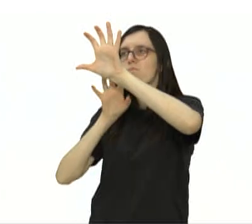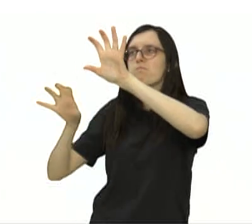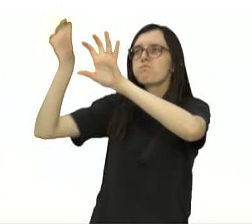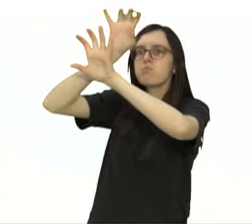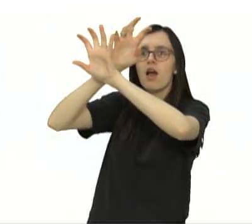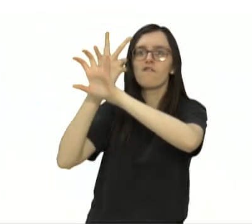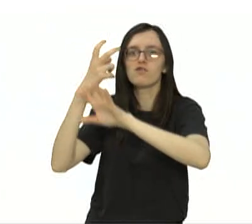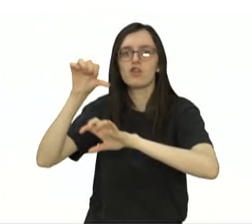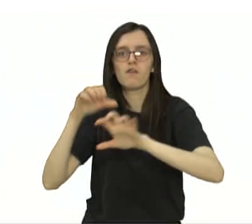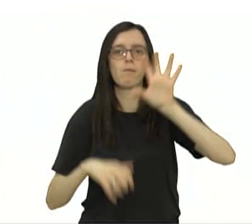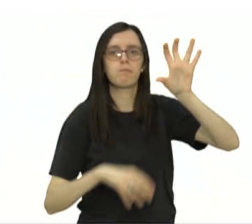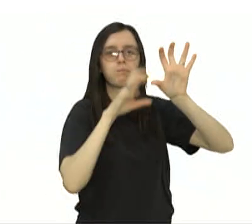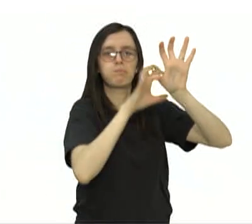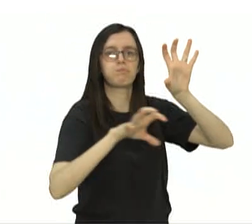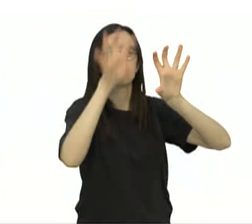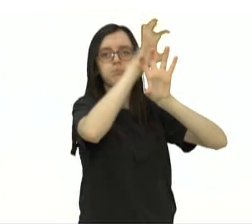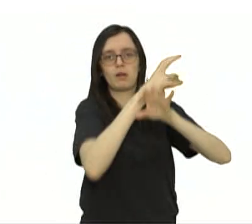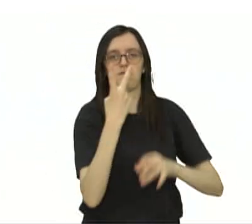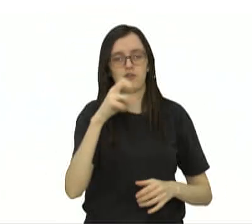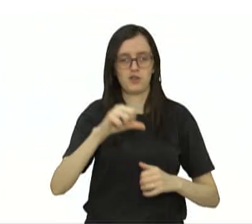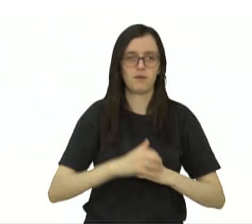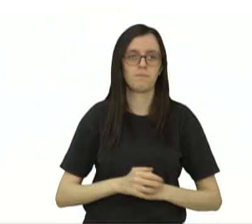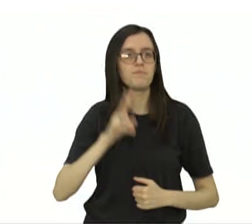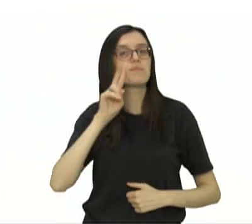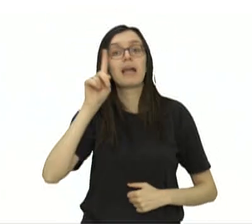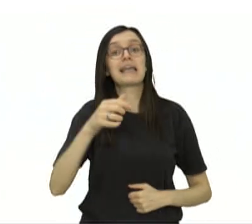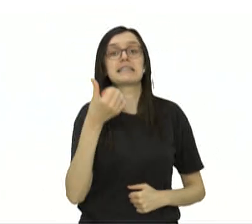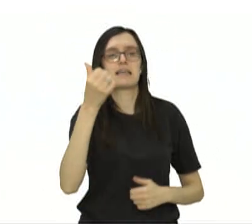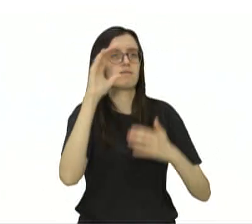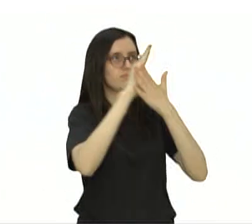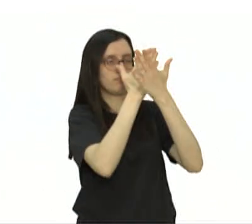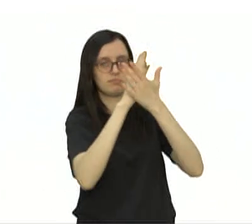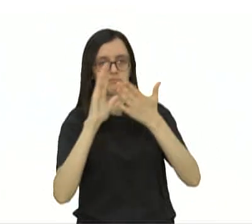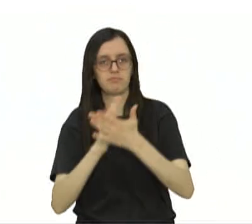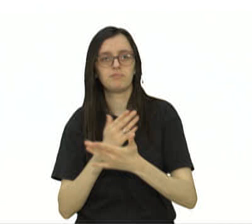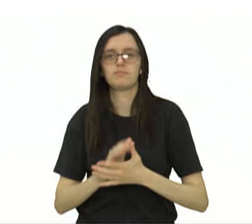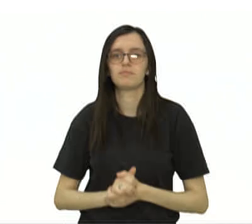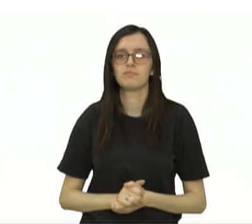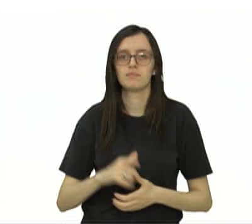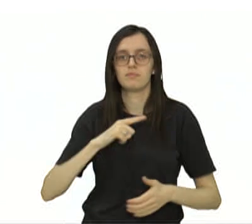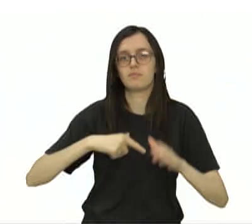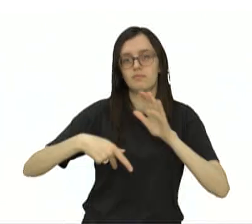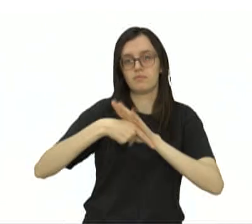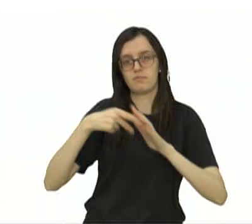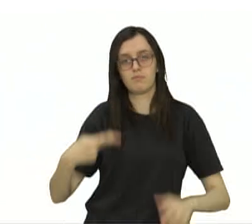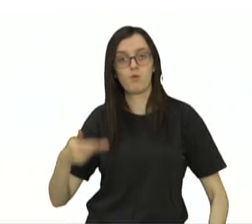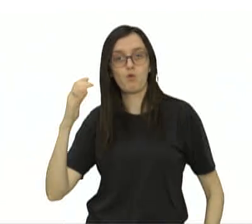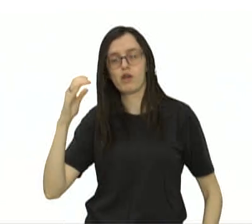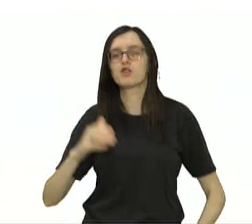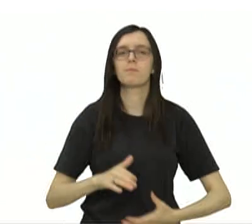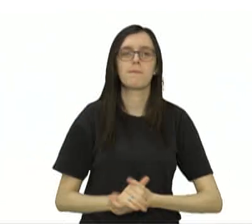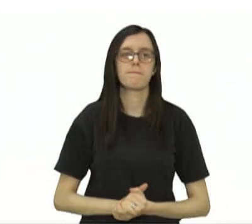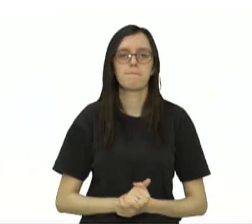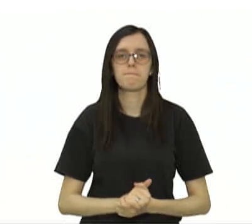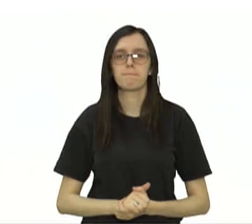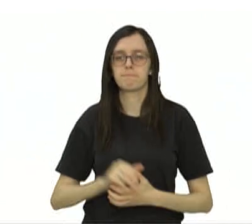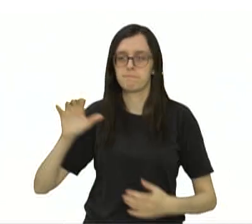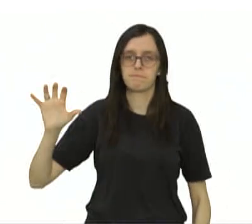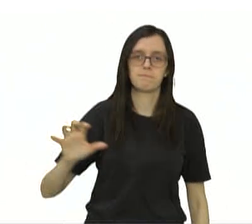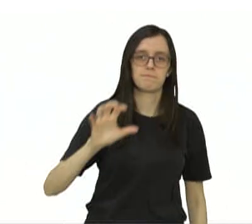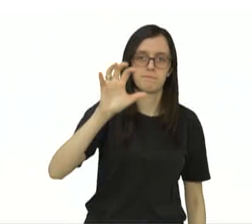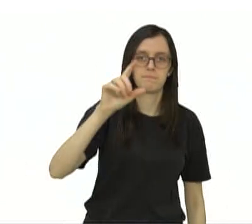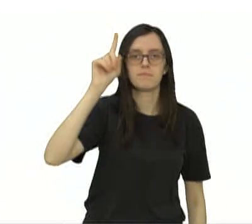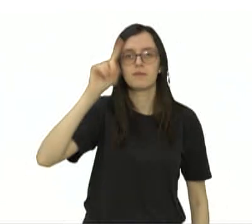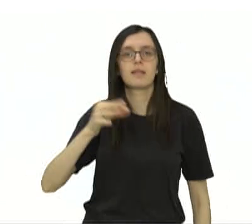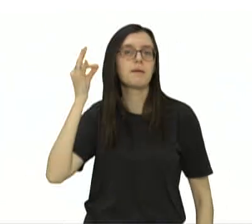em regiões intermediárias, as 6 regiões. Então, eu tenho a região intermediária de Curitiba, eu tenho a região